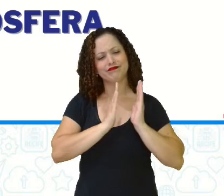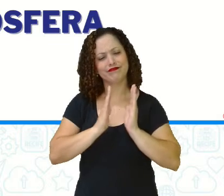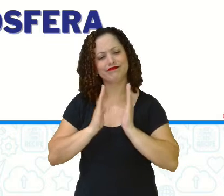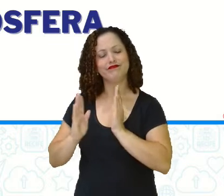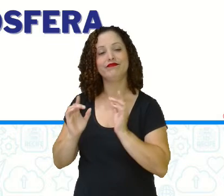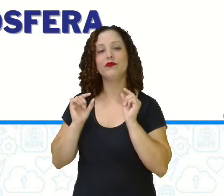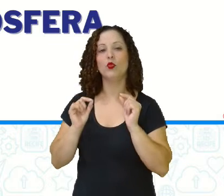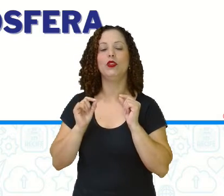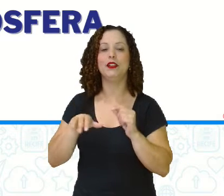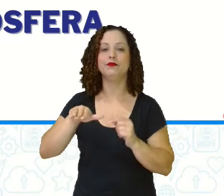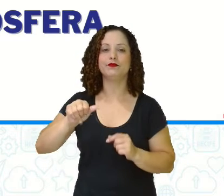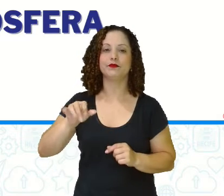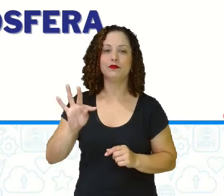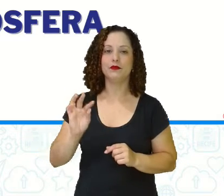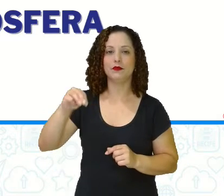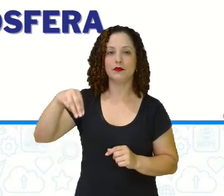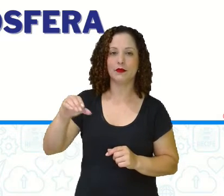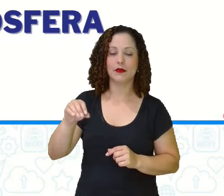Atmosfera,